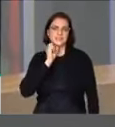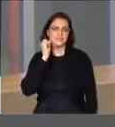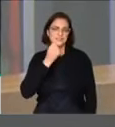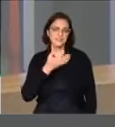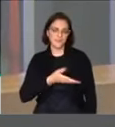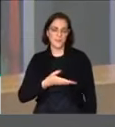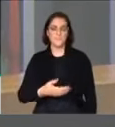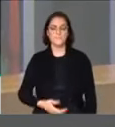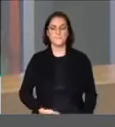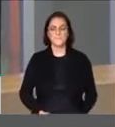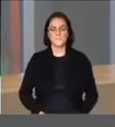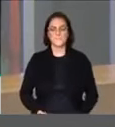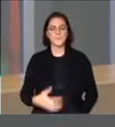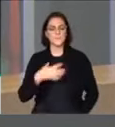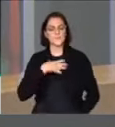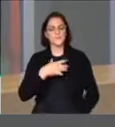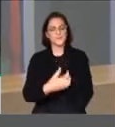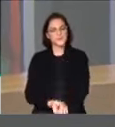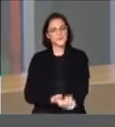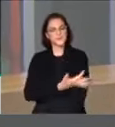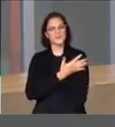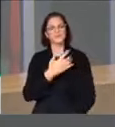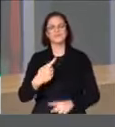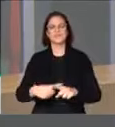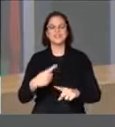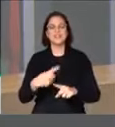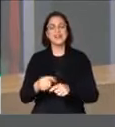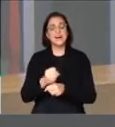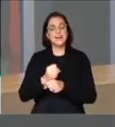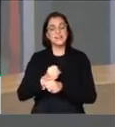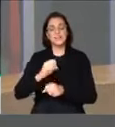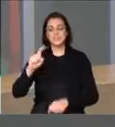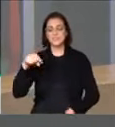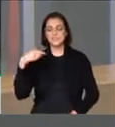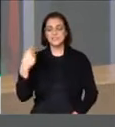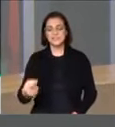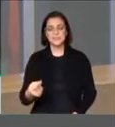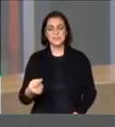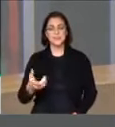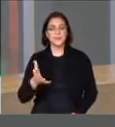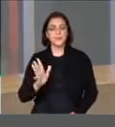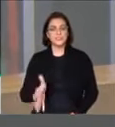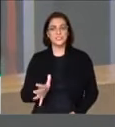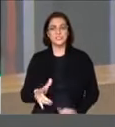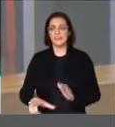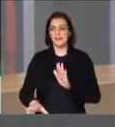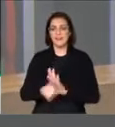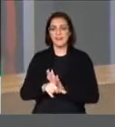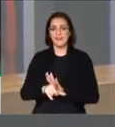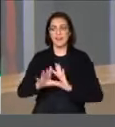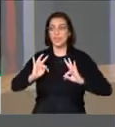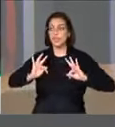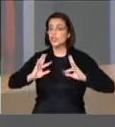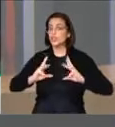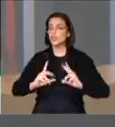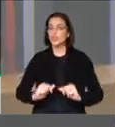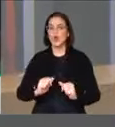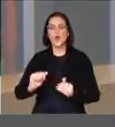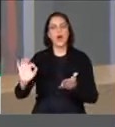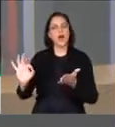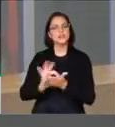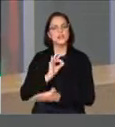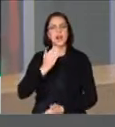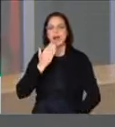E eu fico muito emocionada mesmo, porque a gente vê, tantos anos depois da lei aprovada aqui na Câmara, por unanimidade, com assinatura de todos